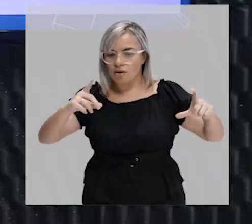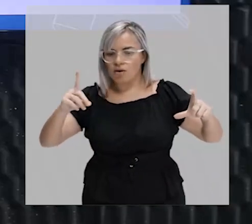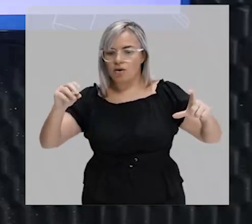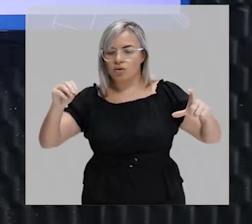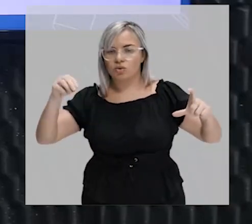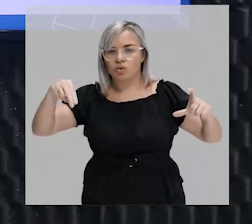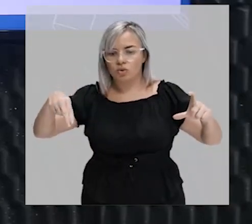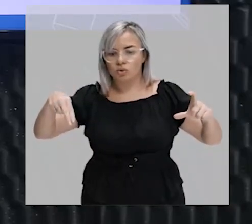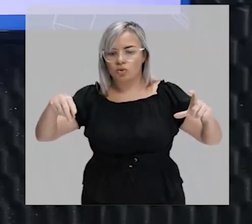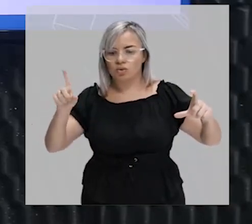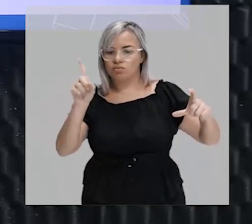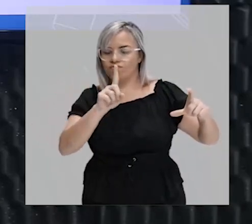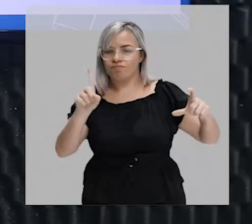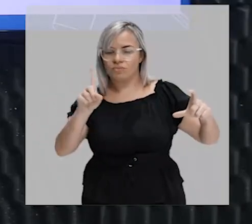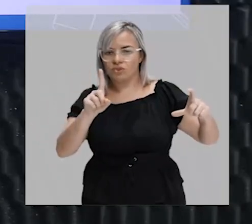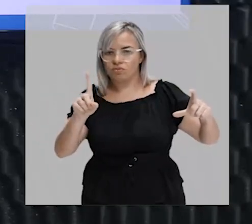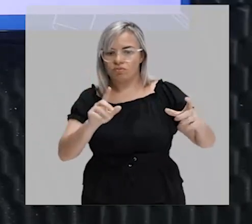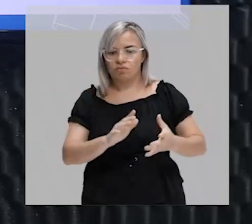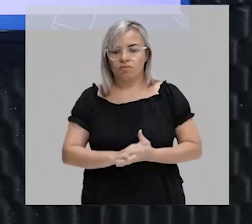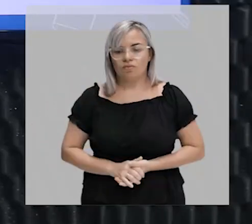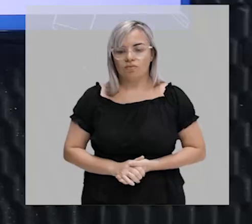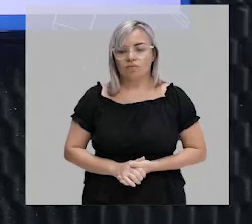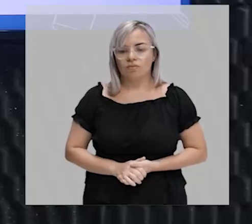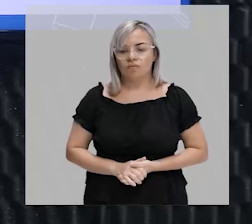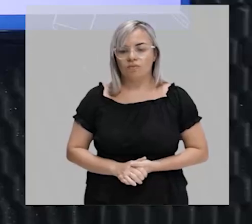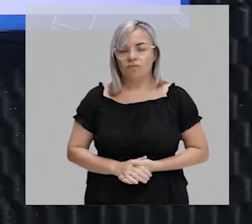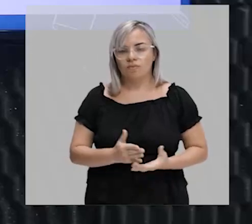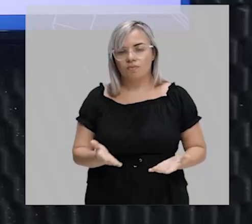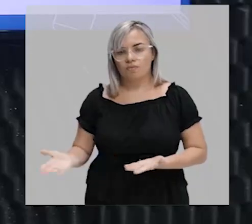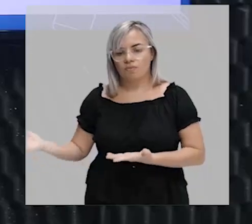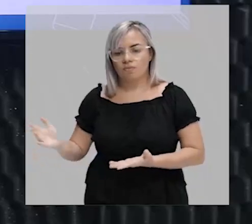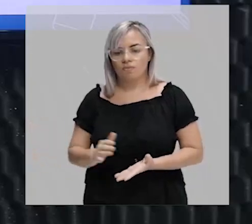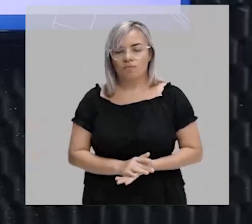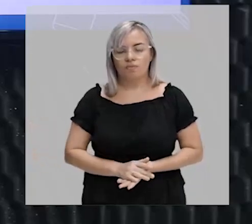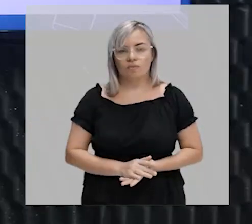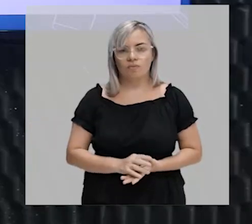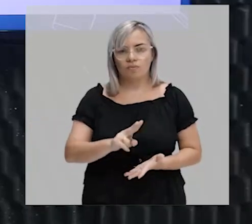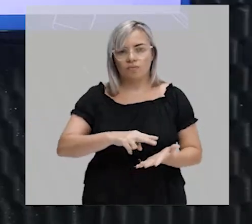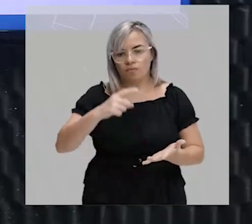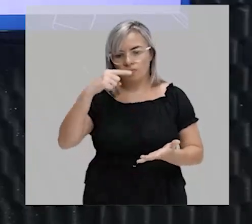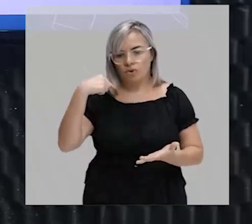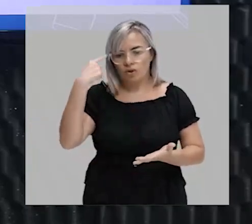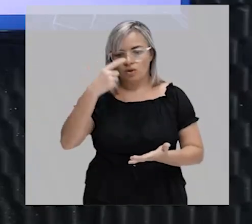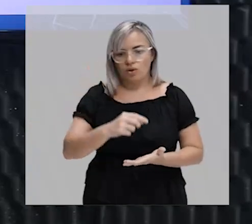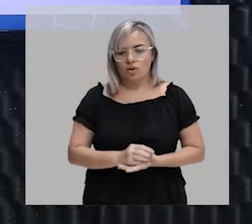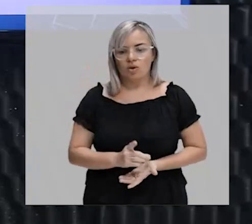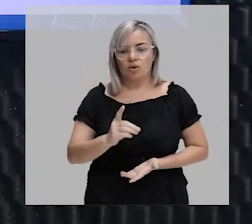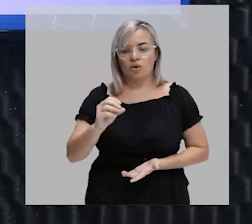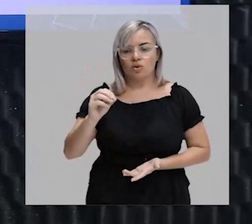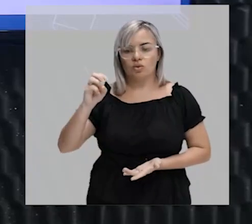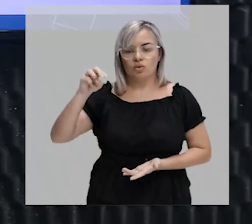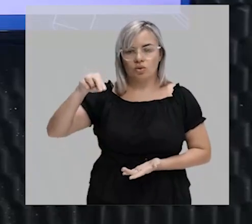un hombre valiente, né? Don Juan é um homem corajoso.